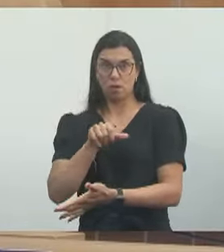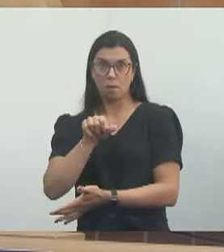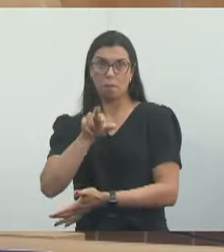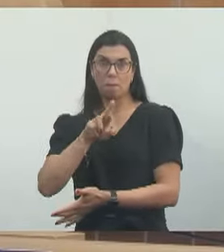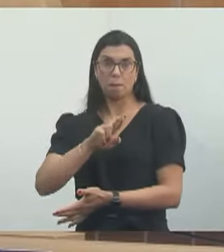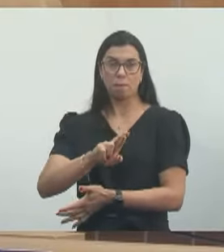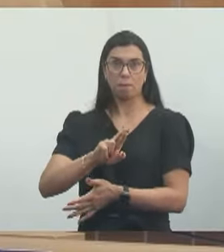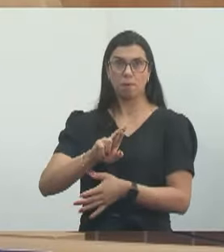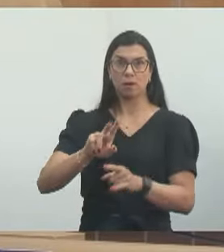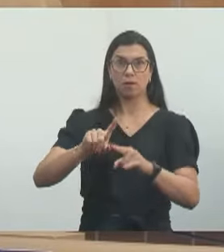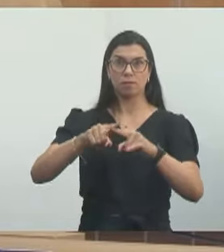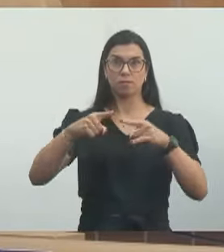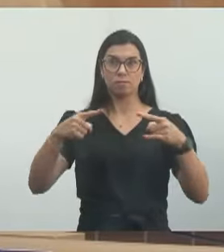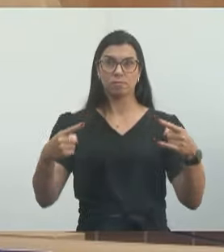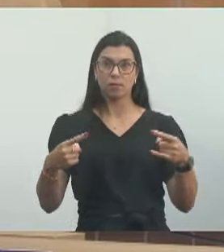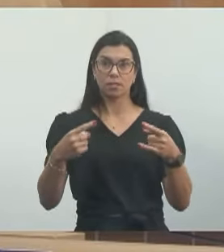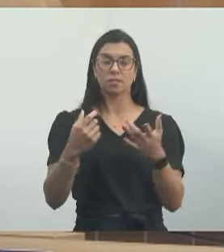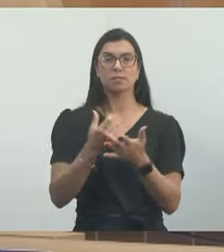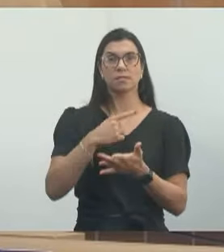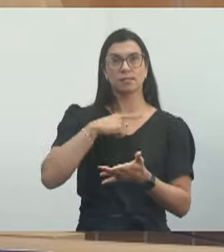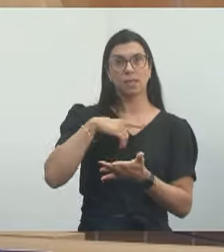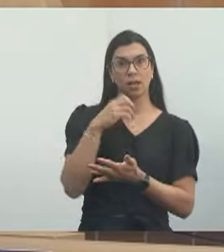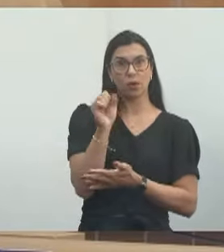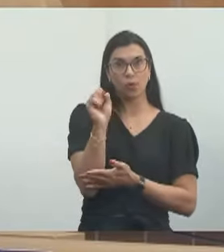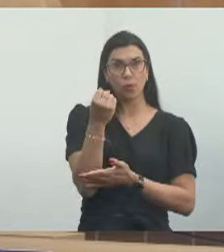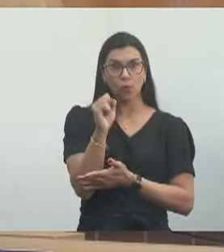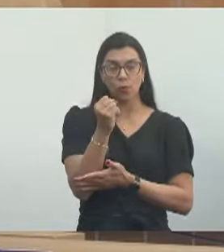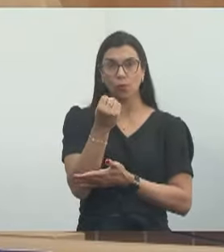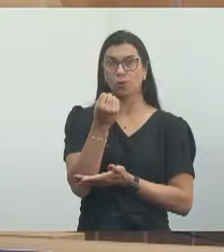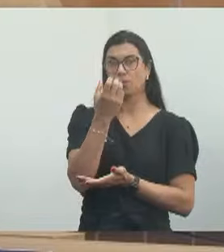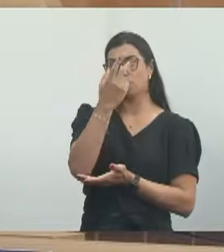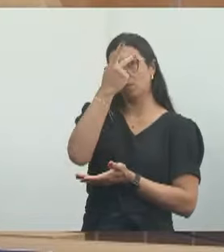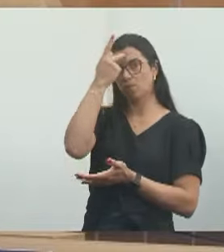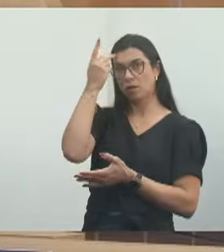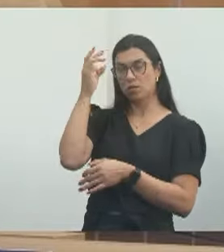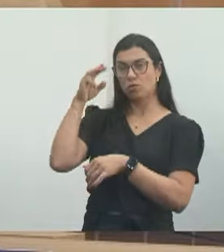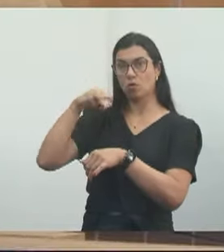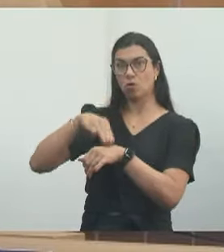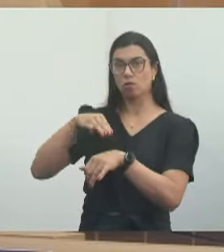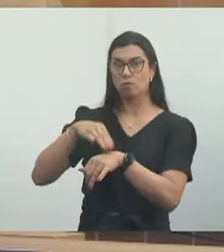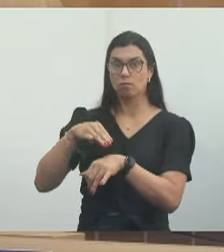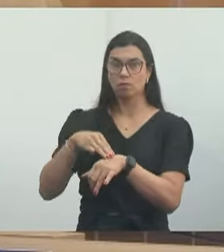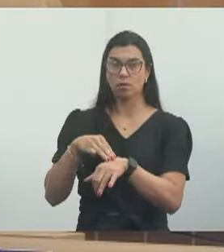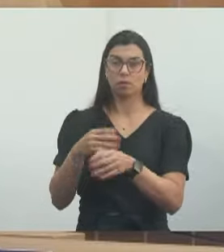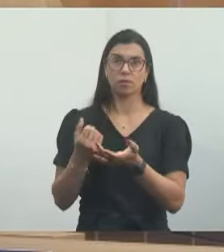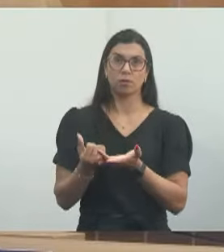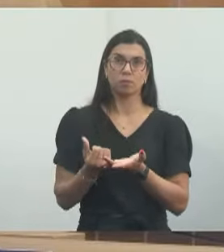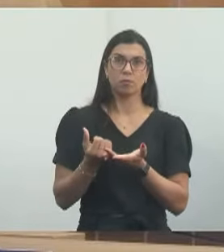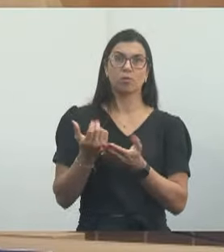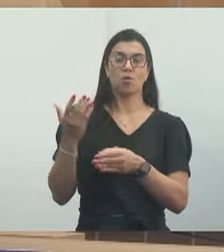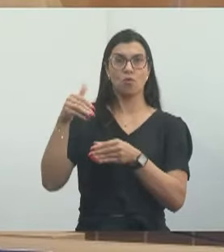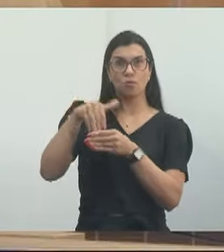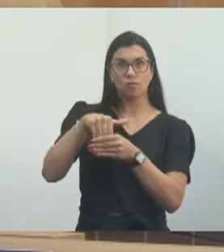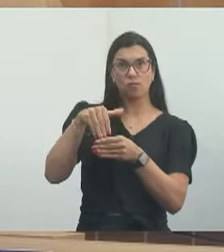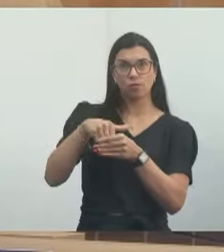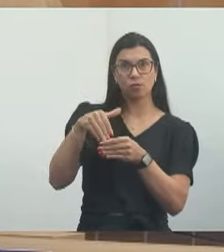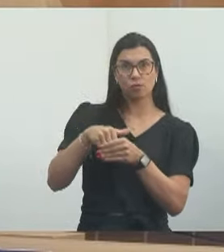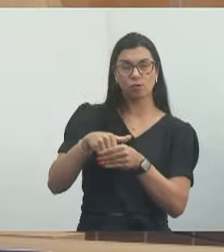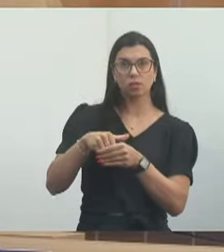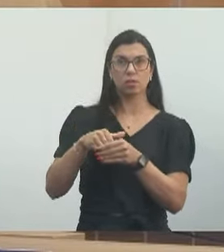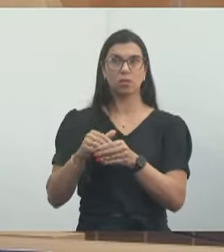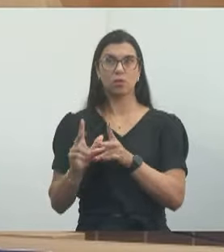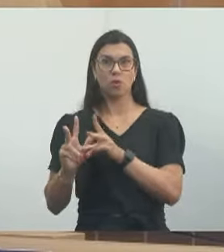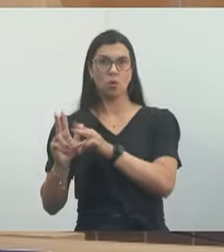desse empate, né? Então, são 8 membros, 4 votando num sentido e 4 votando de forma